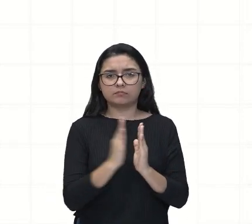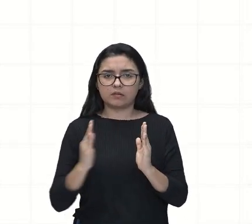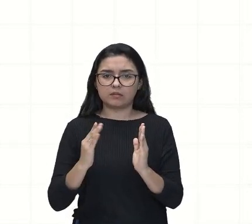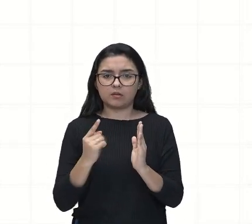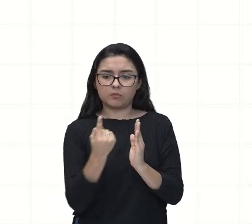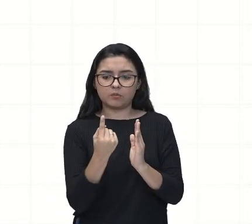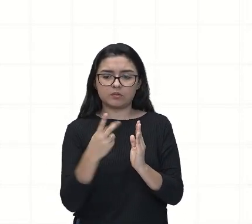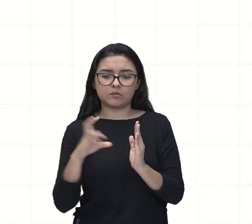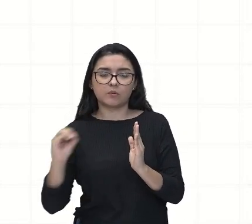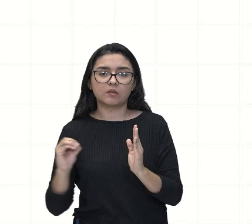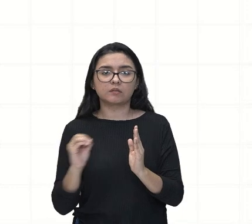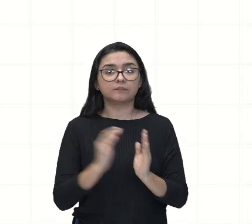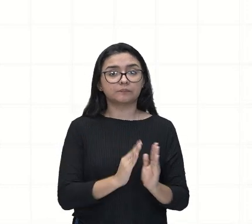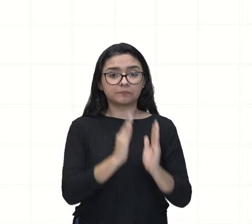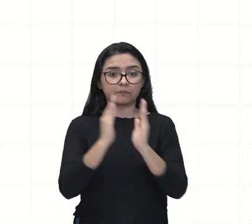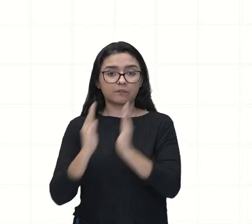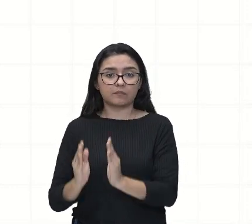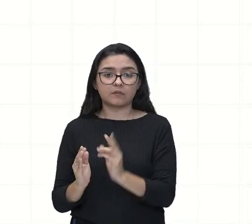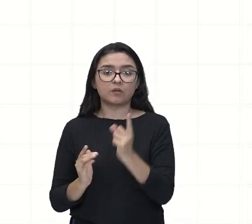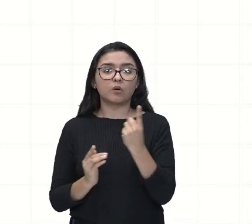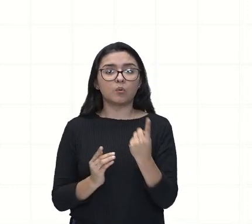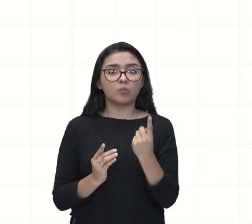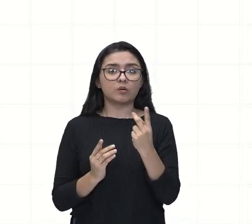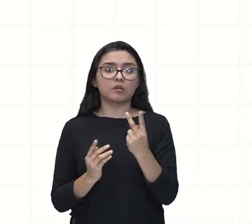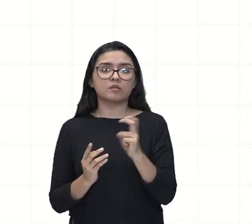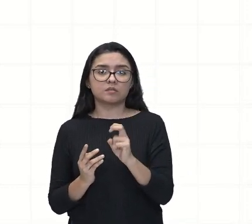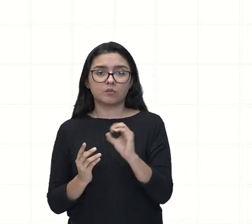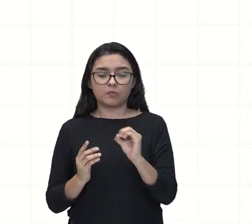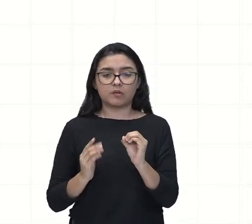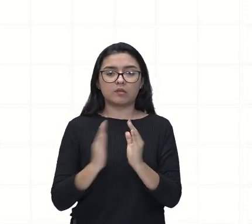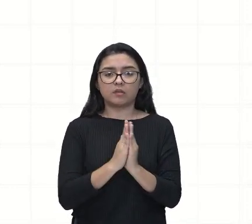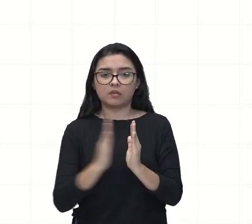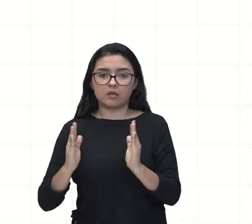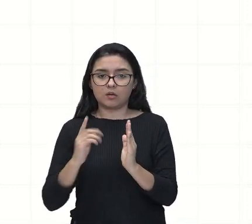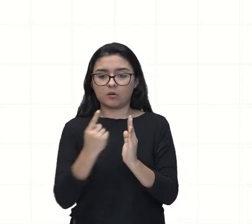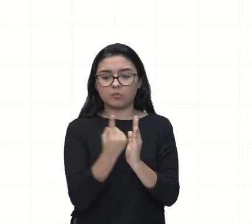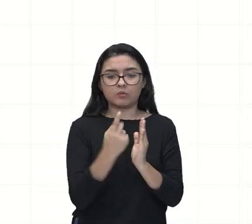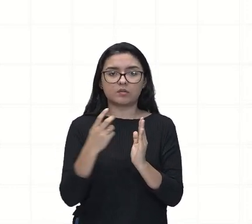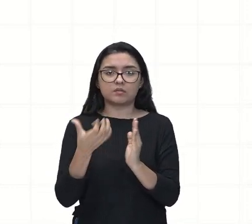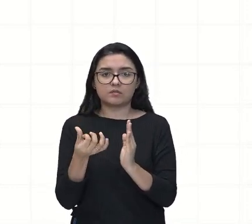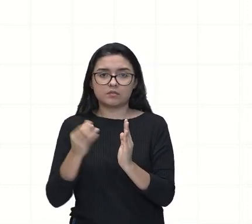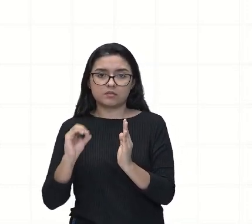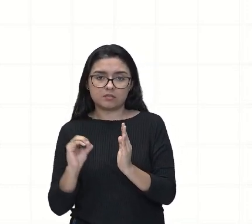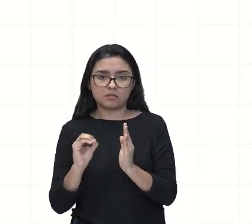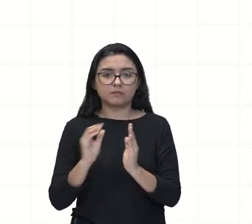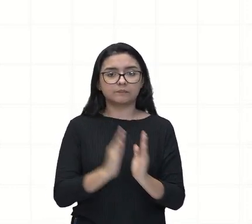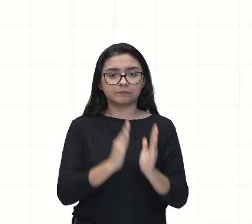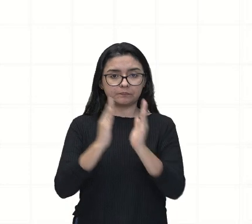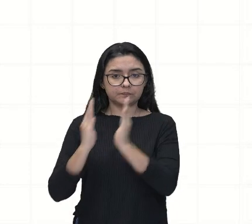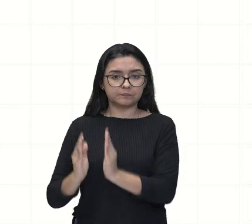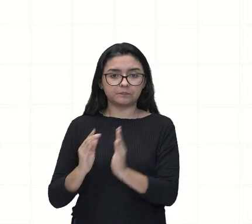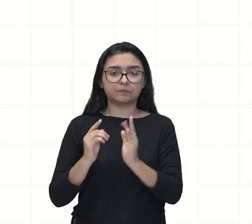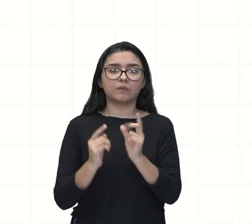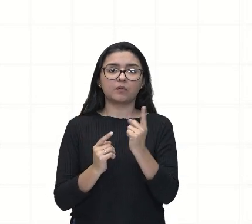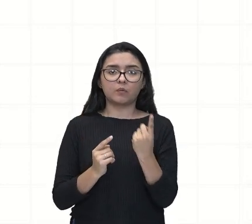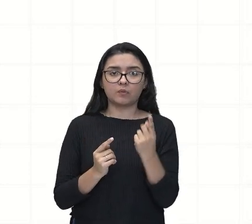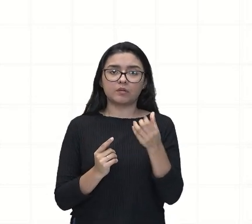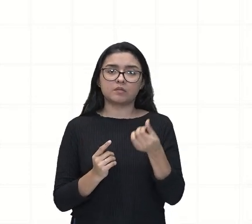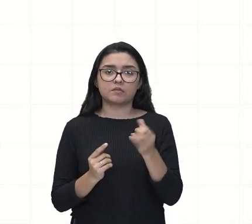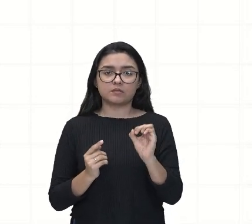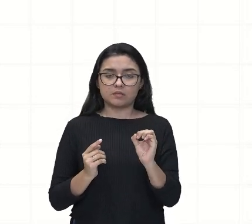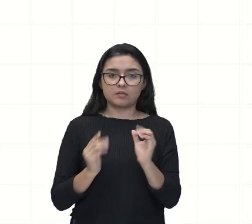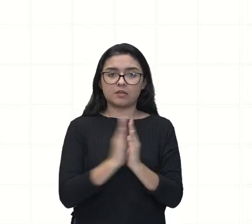Na terceira, de 1,50 a 1,60. Na quarta, de 1,60